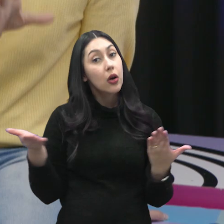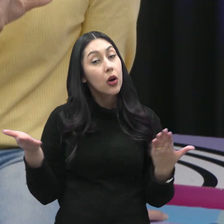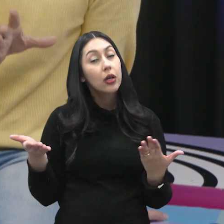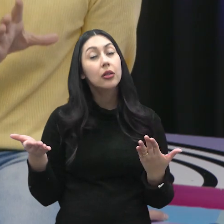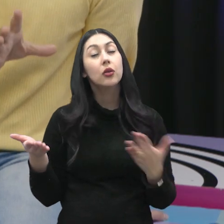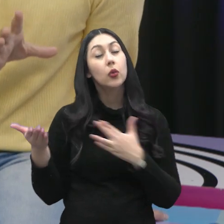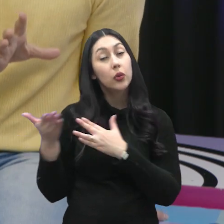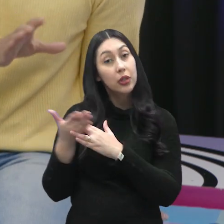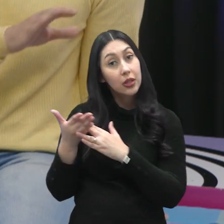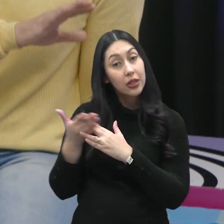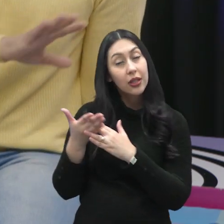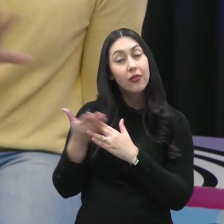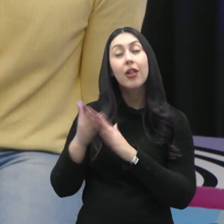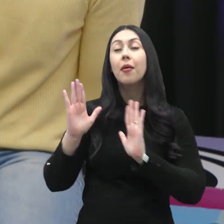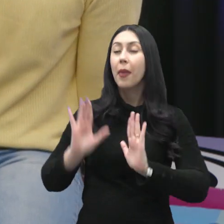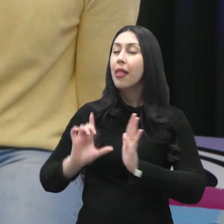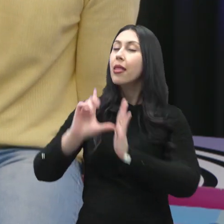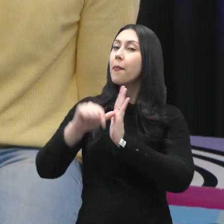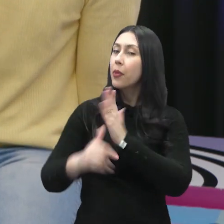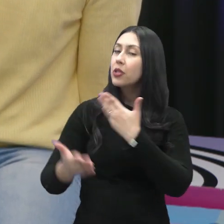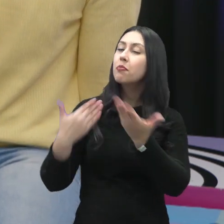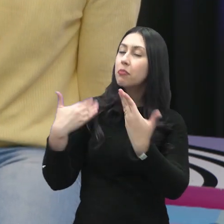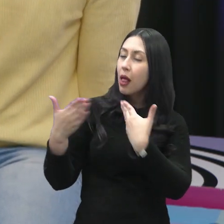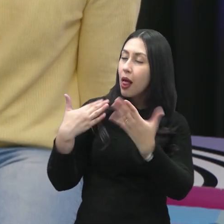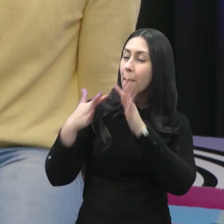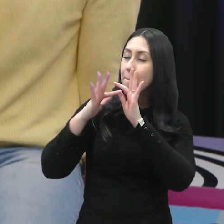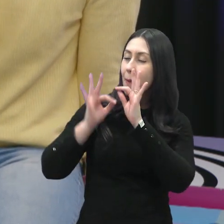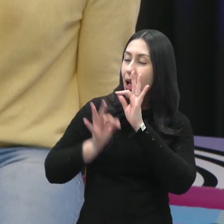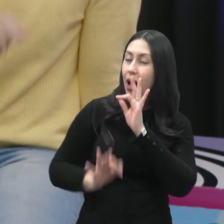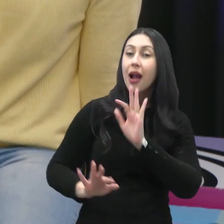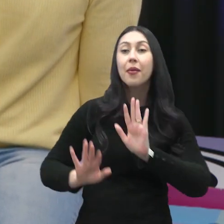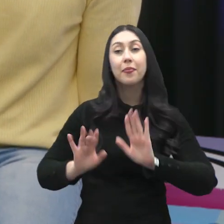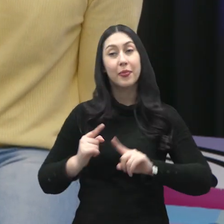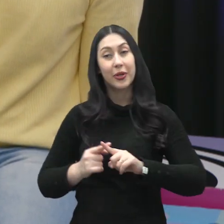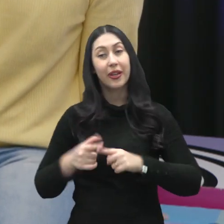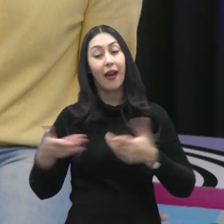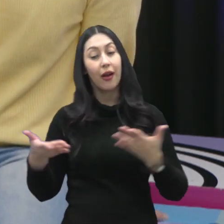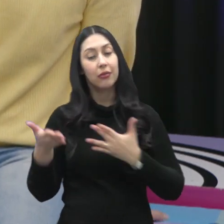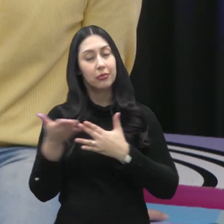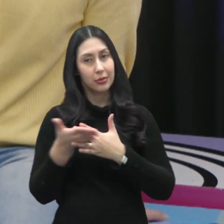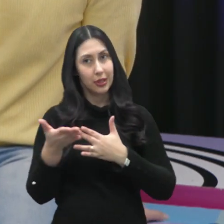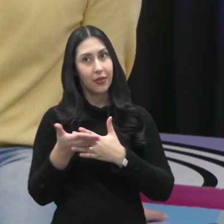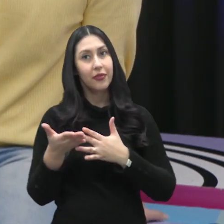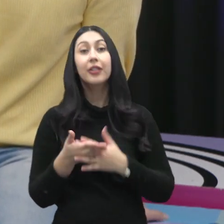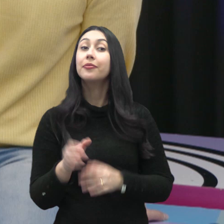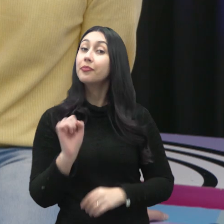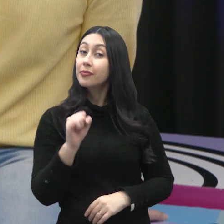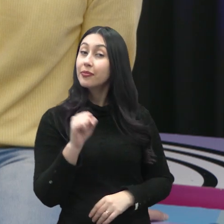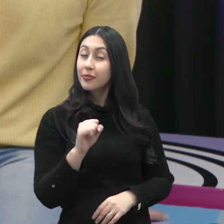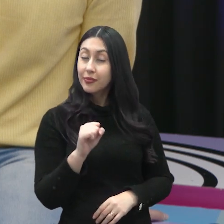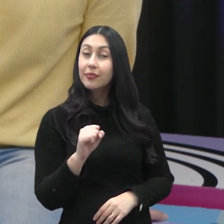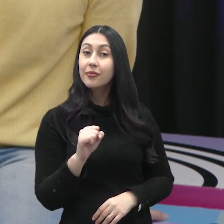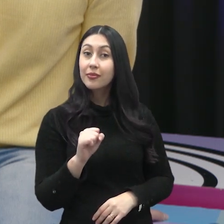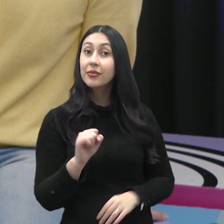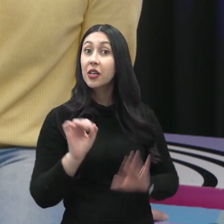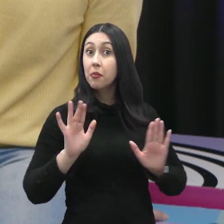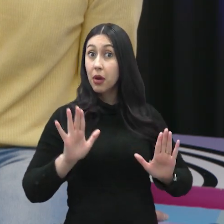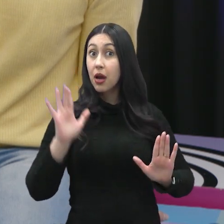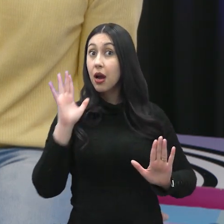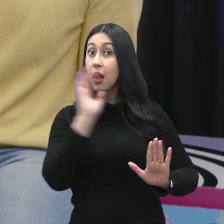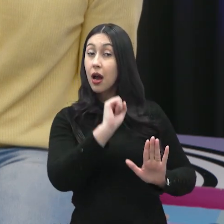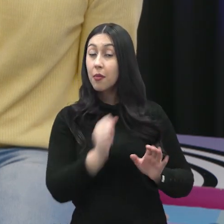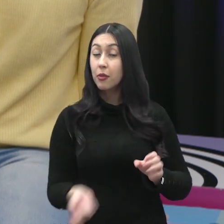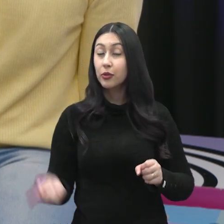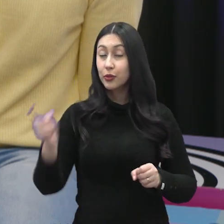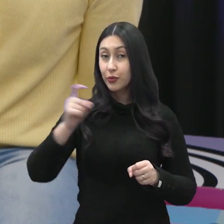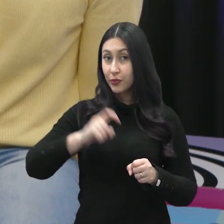vai continuar nessa conversa, que vocês já viram que o negócio vai longe, né? Mas agora tá na hora de uma pausa bem rapidinha. Isso aí, mais um intervalo, mas a gente